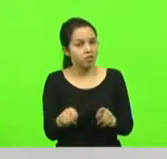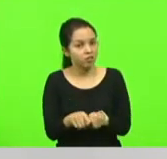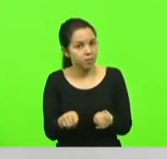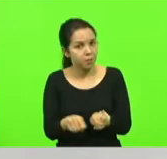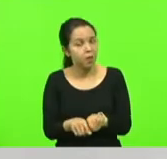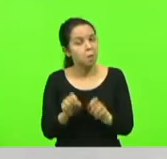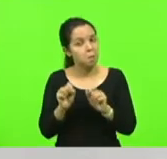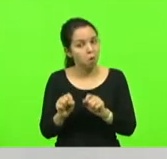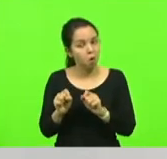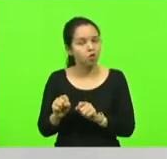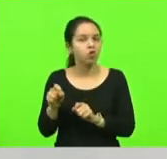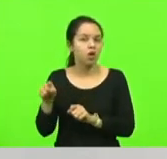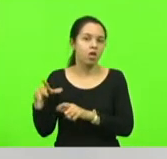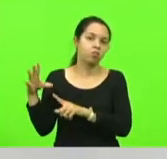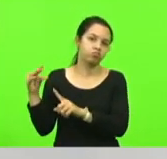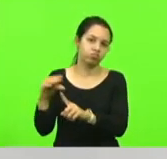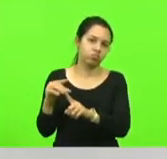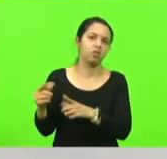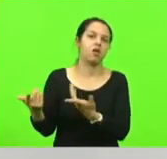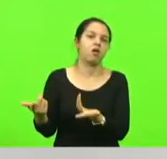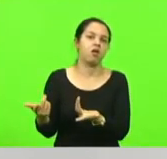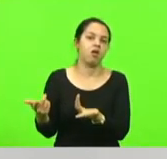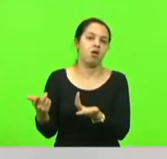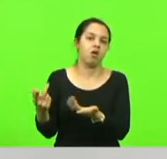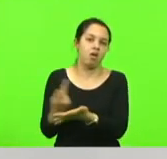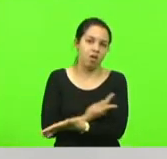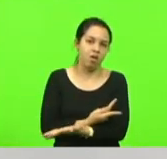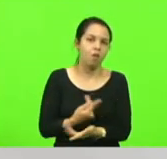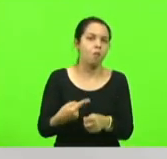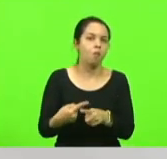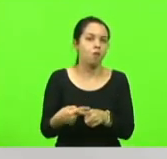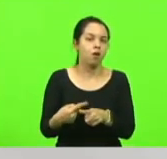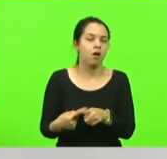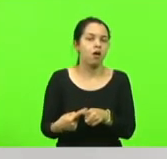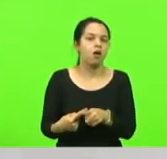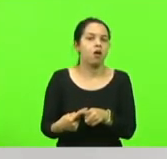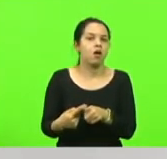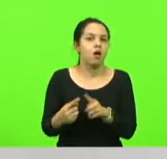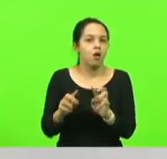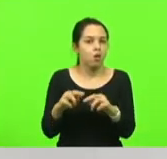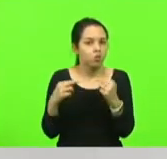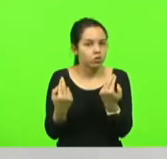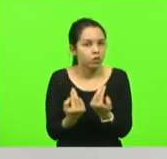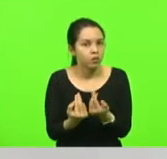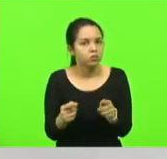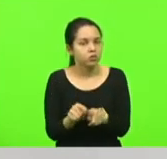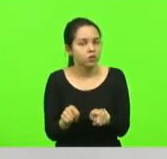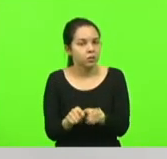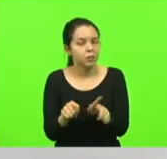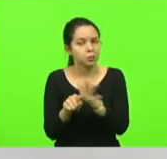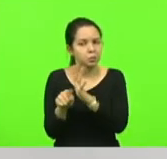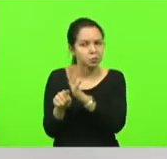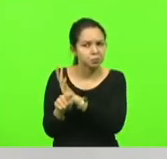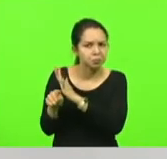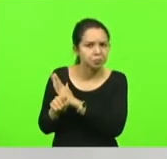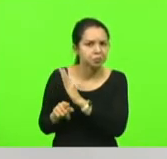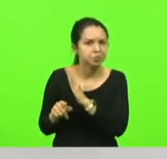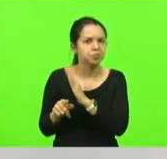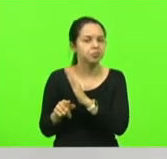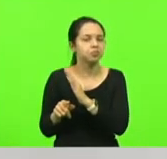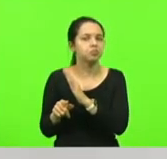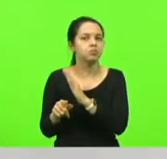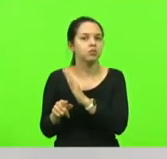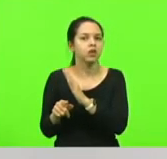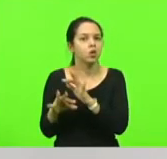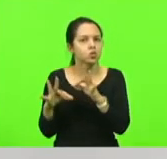induzido a erro, porque a audiência, ali, a consulta pública que foi feita, não levou em consideração todos